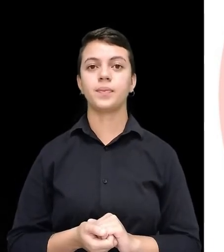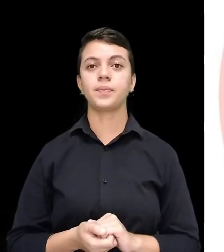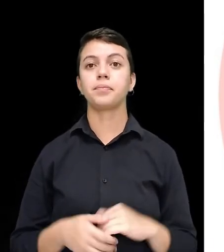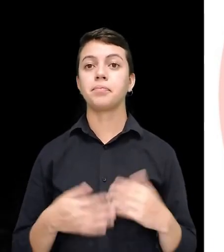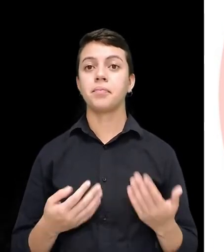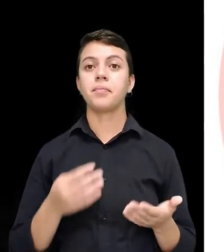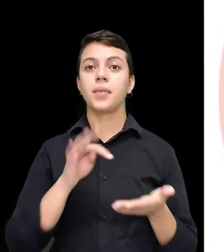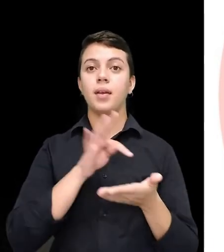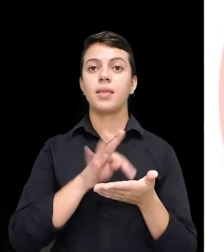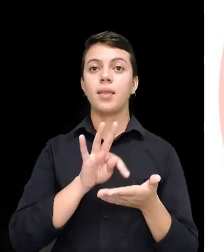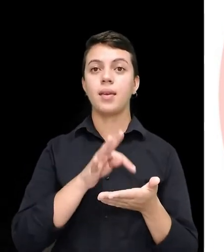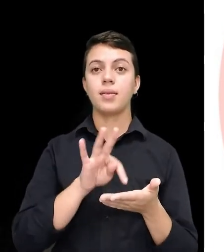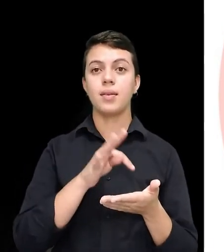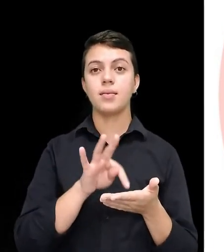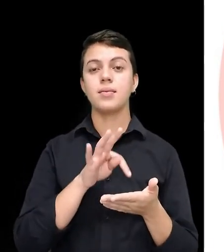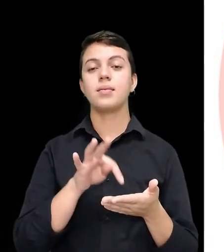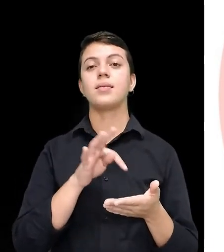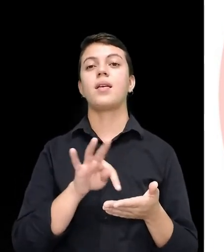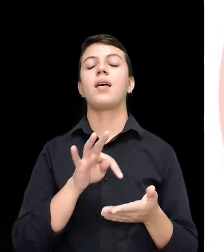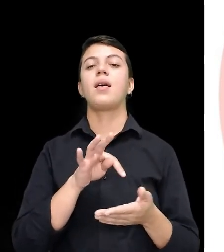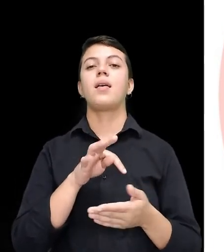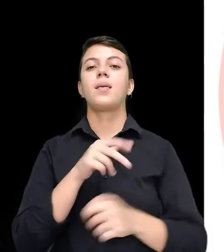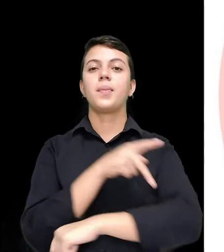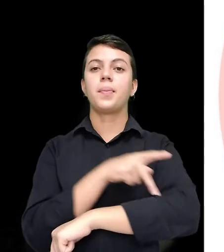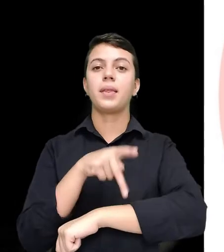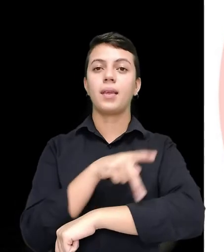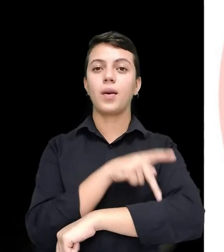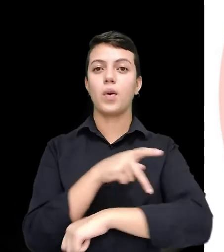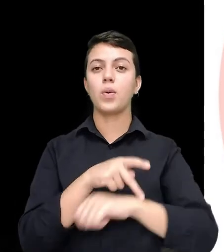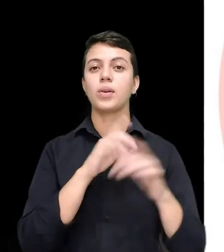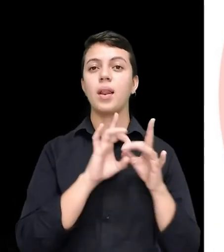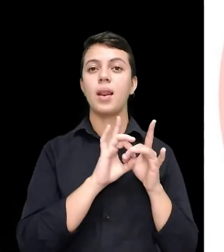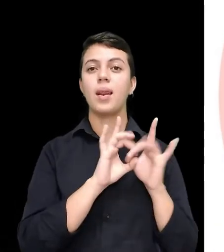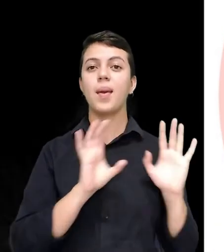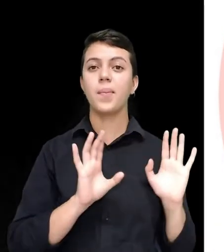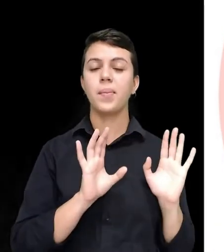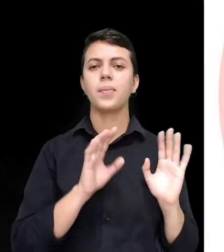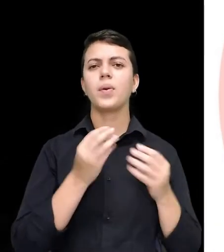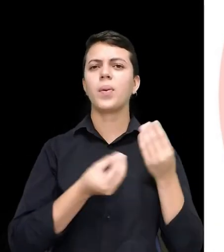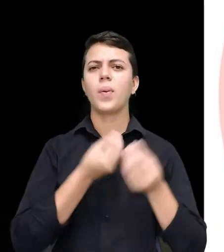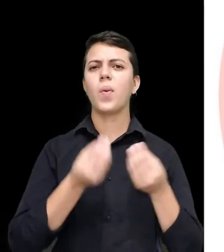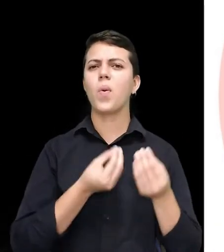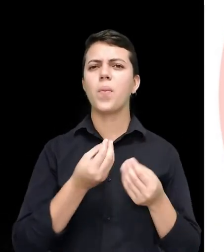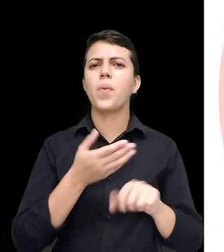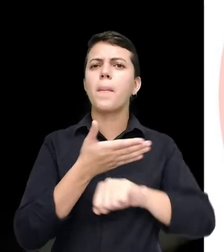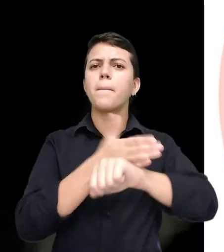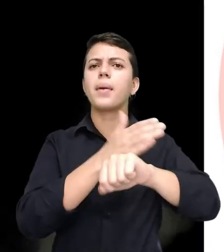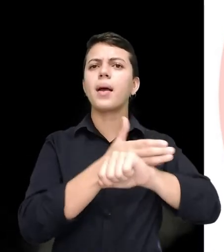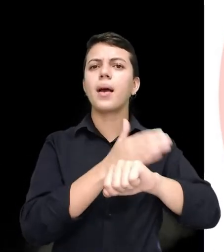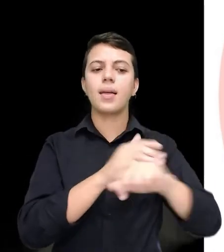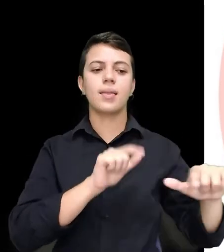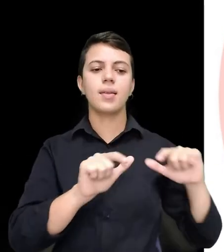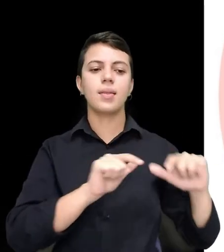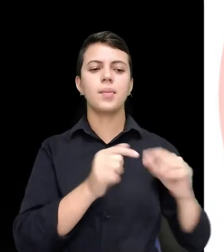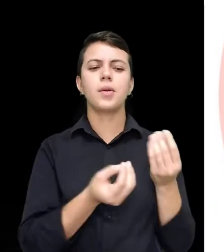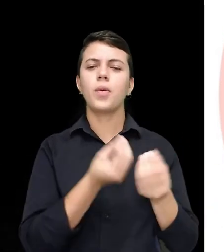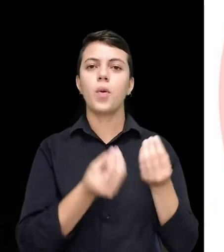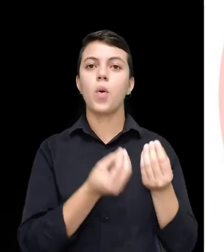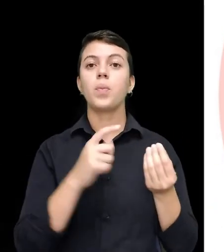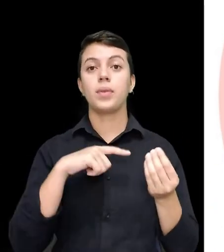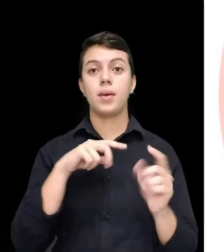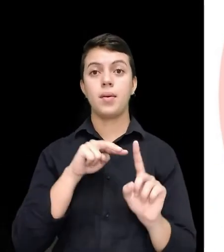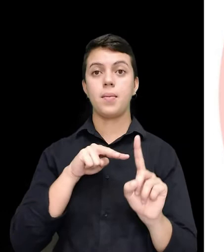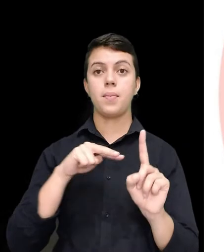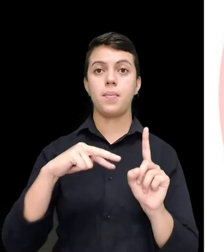né, liberais, têm uma organização das práticas muito voltada a uma perspectiva